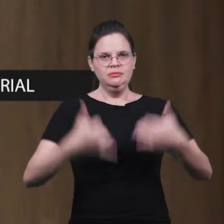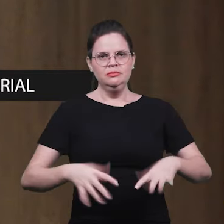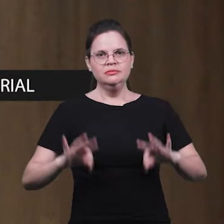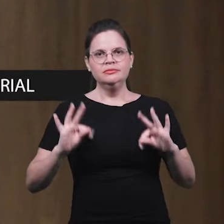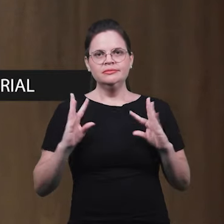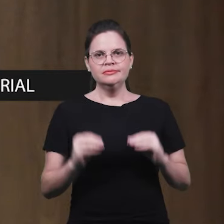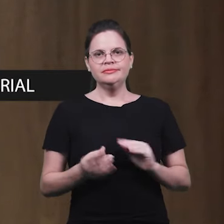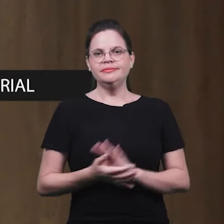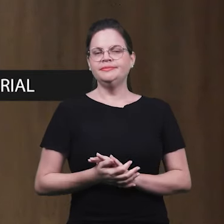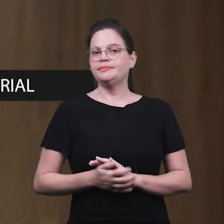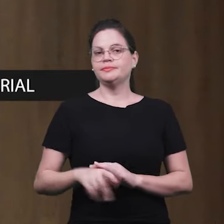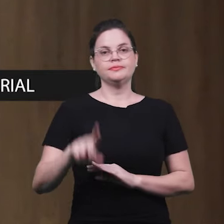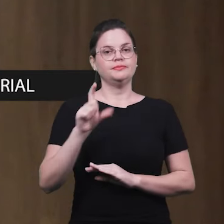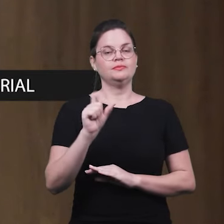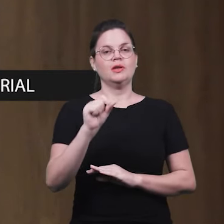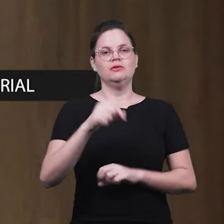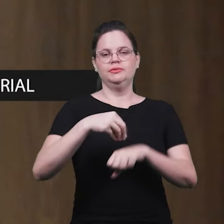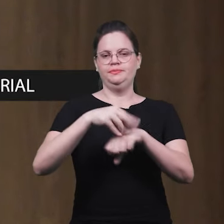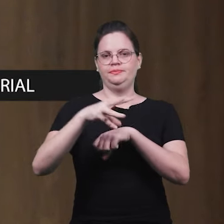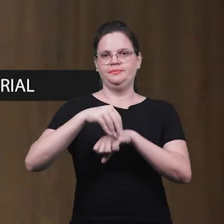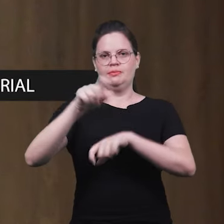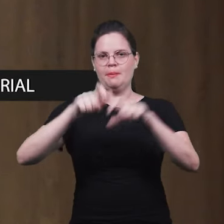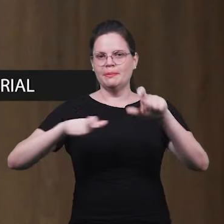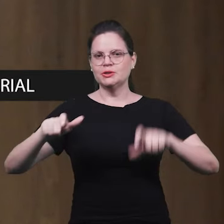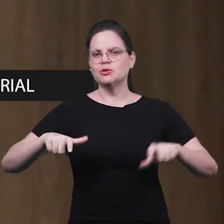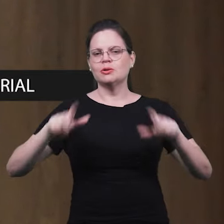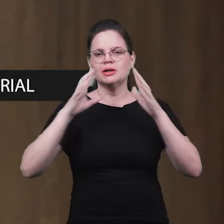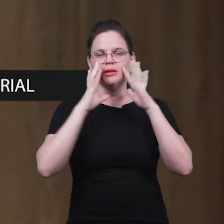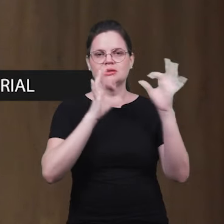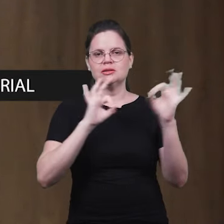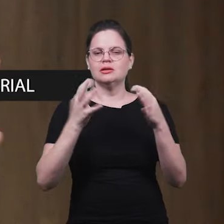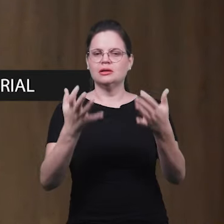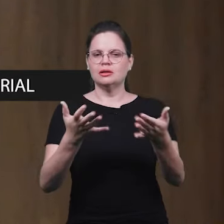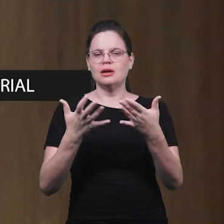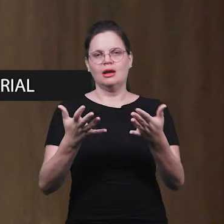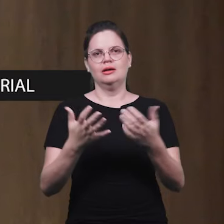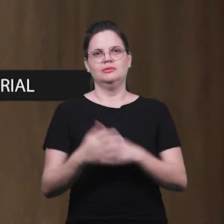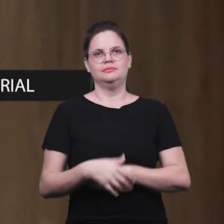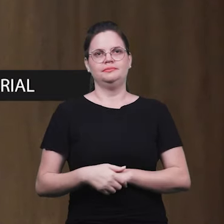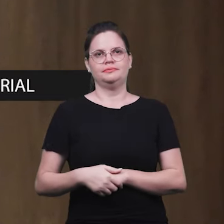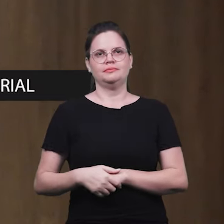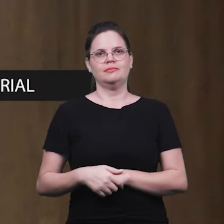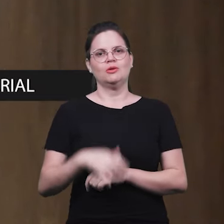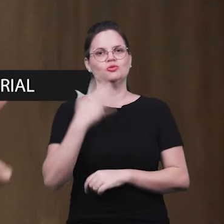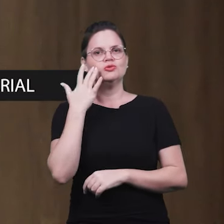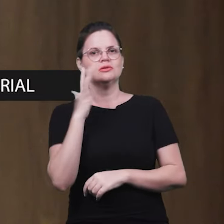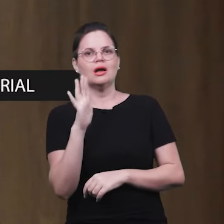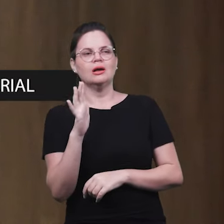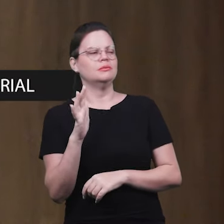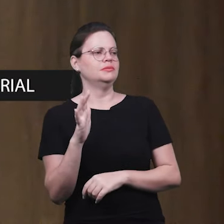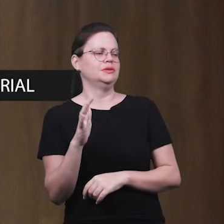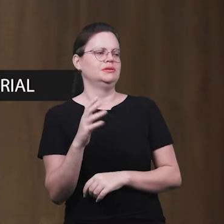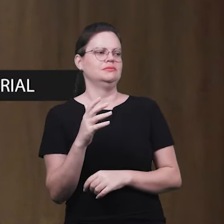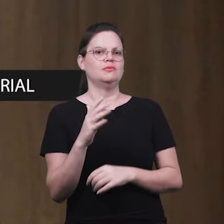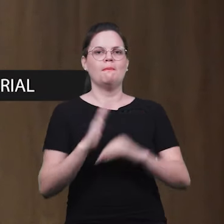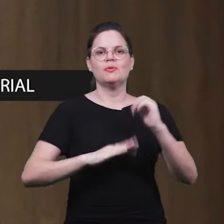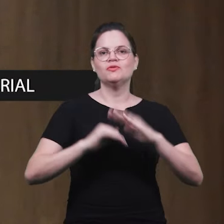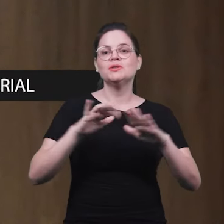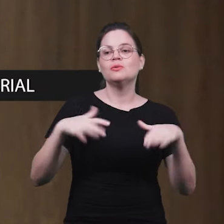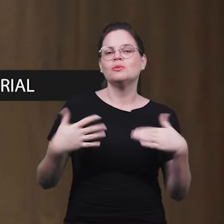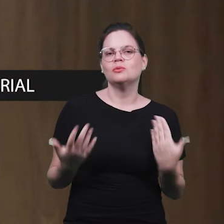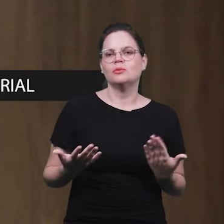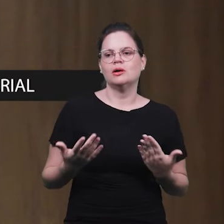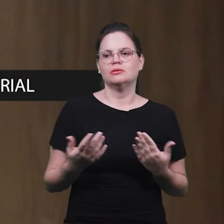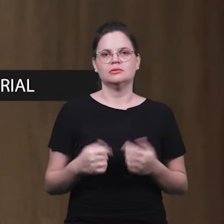mas qual recado você daria para uma pessoa que busca, às vezes, estar sem saber o que profissão seguir e